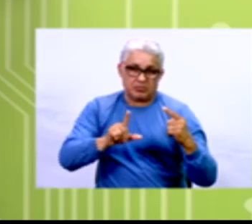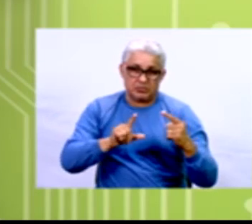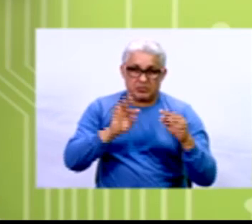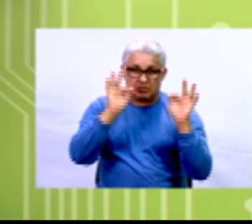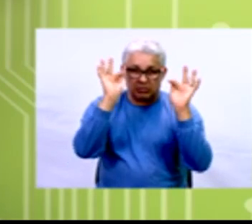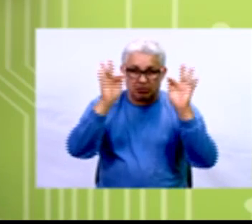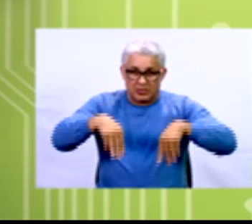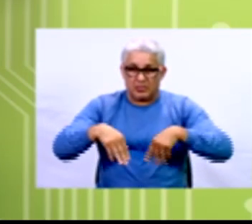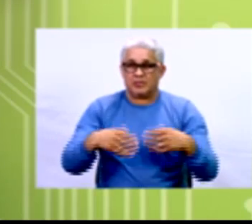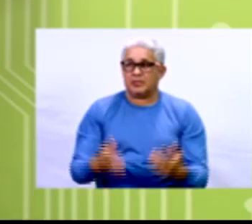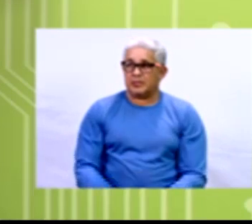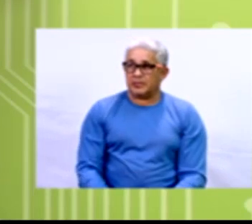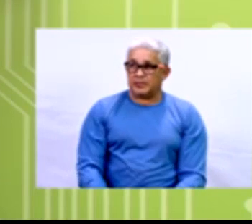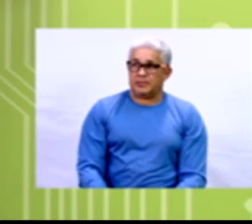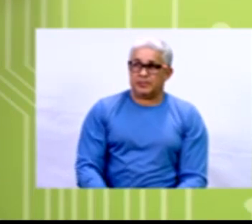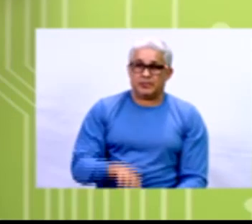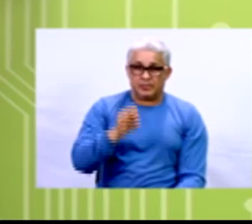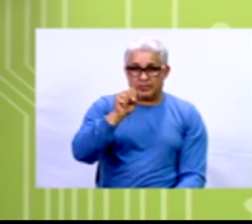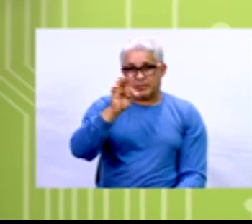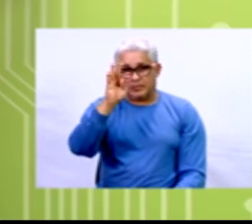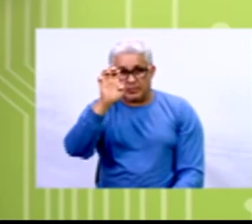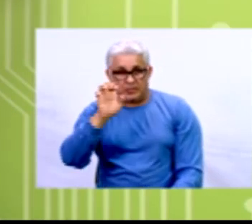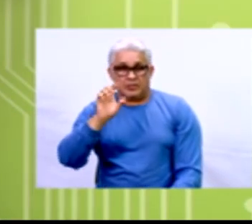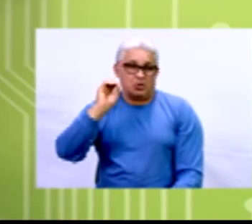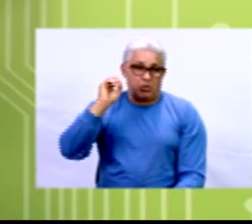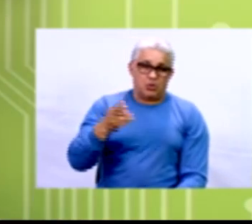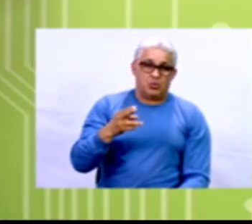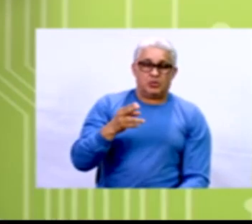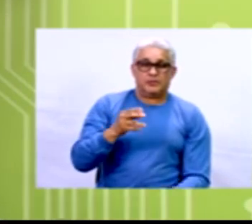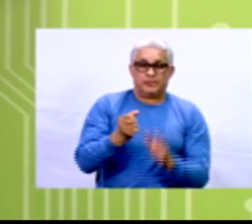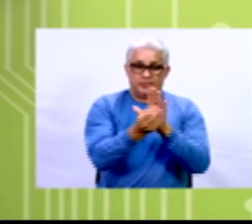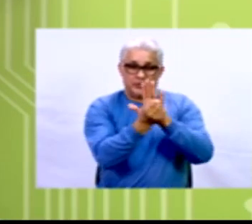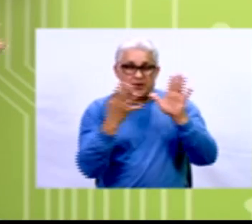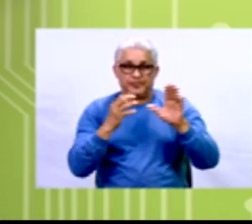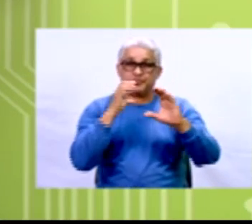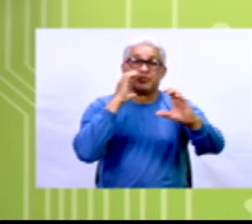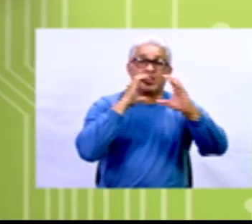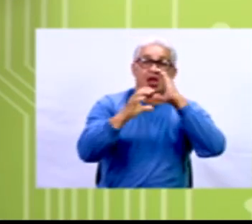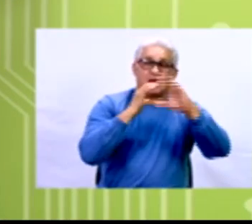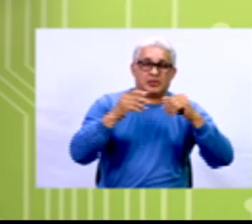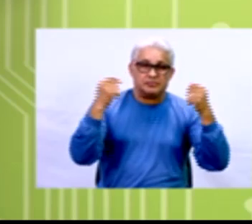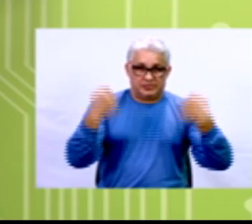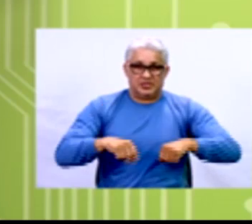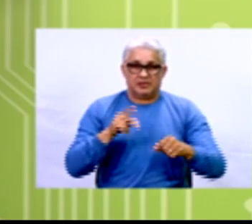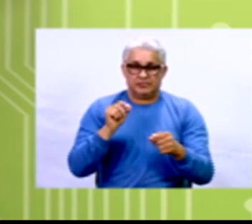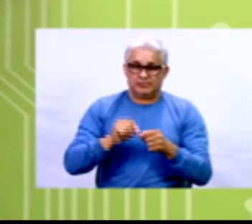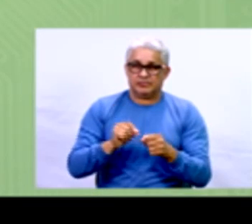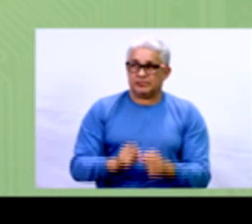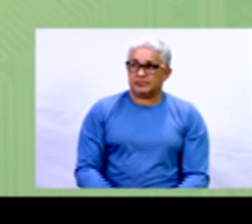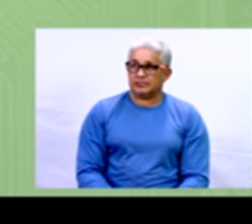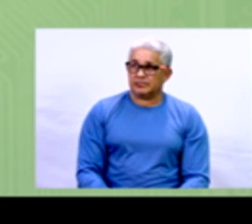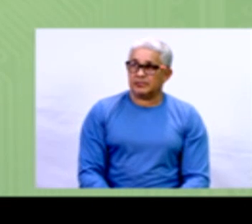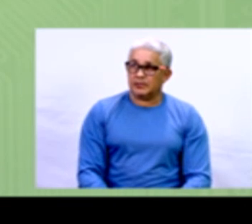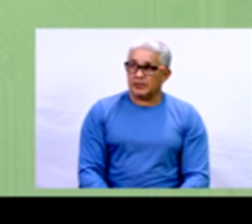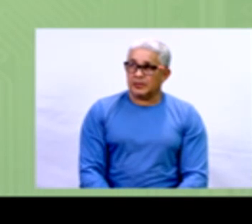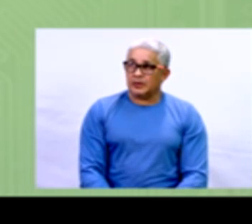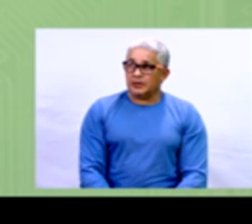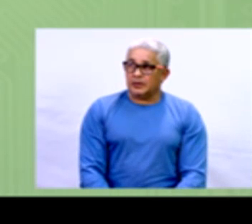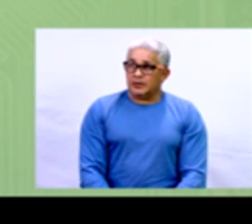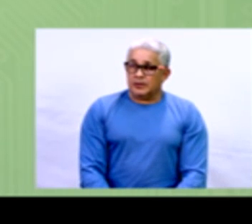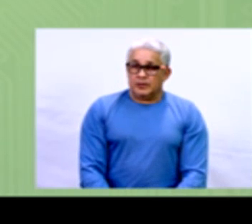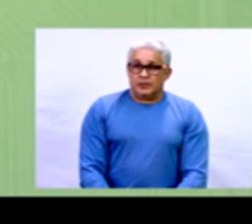final, né? Para que aquele site ou aquela aplicação, para que ela comunique aquilo que ela veio fazer.